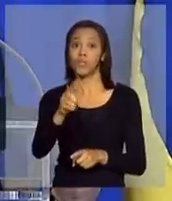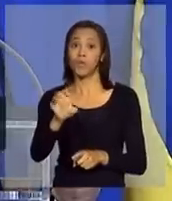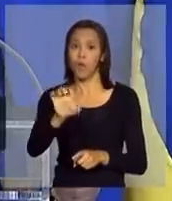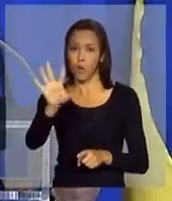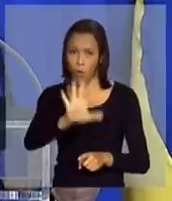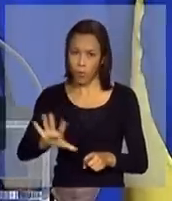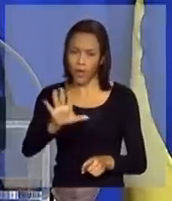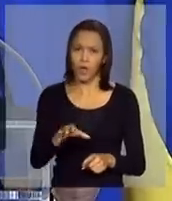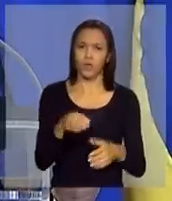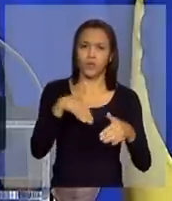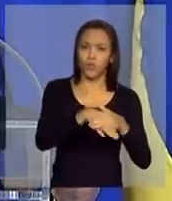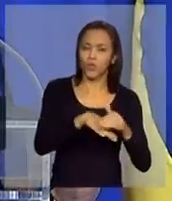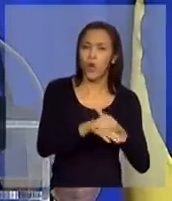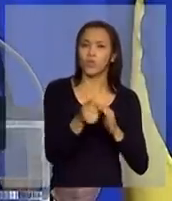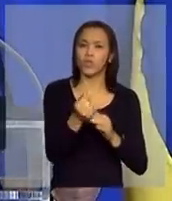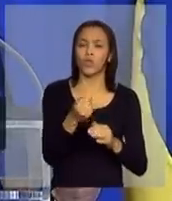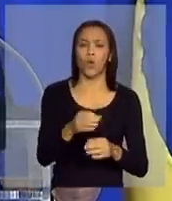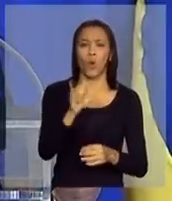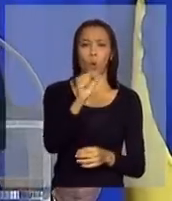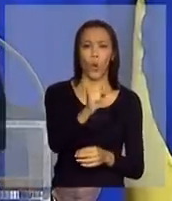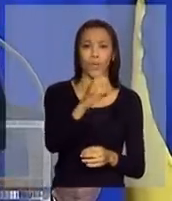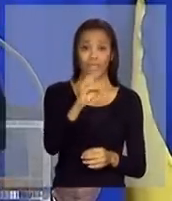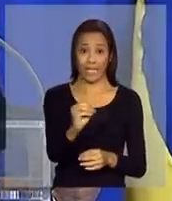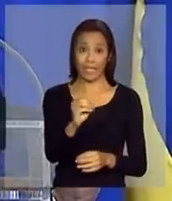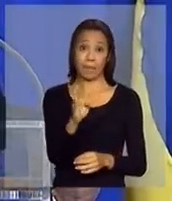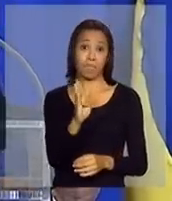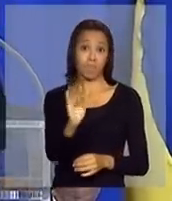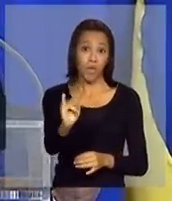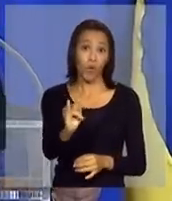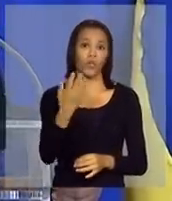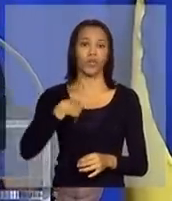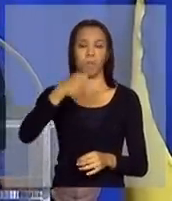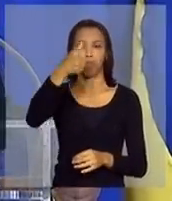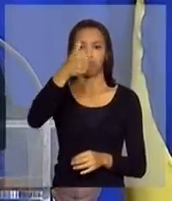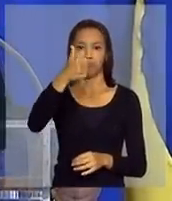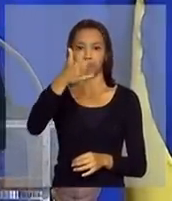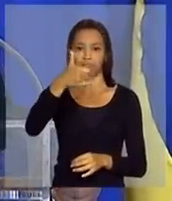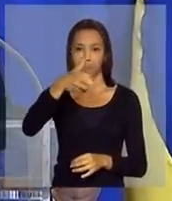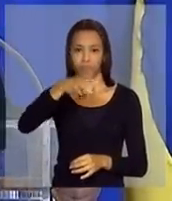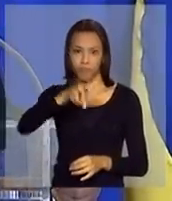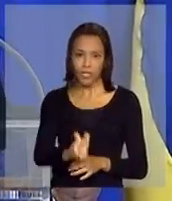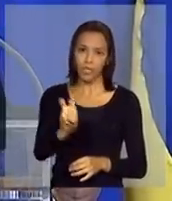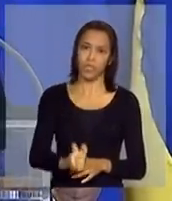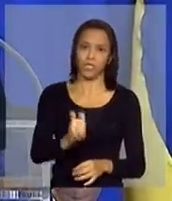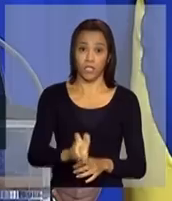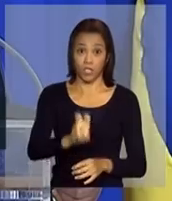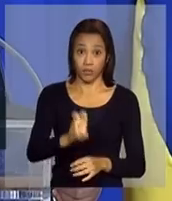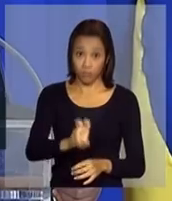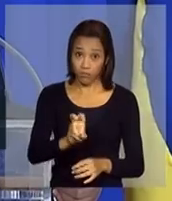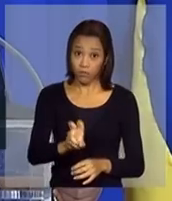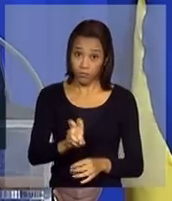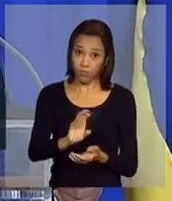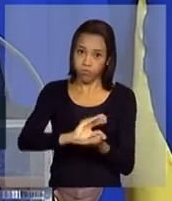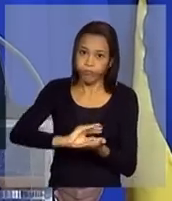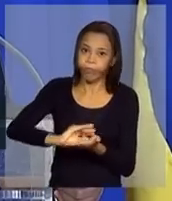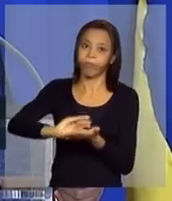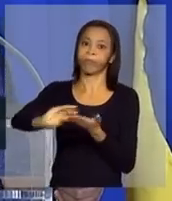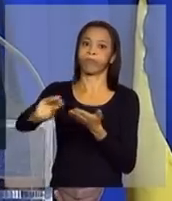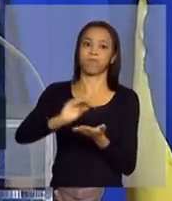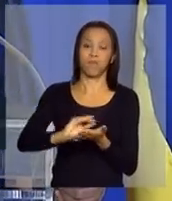acumulado de 80 bilhões, atingimos em 2010 a posição do quinto maior investidor na União